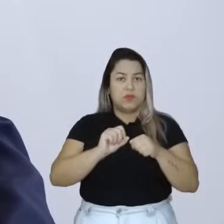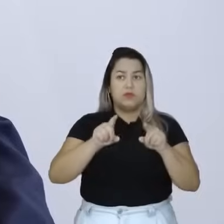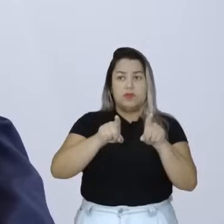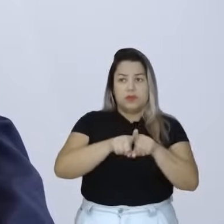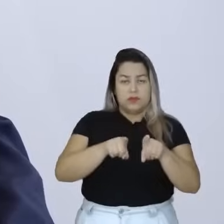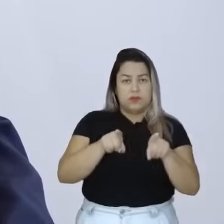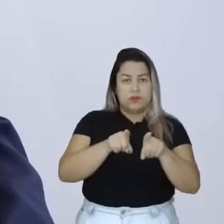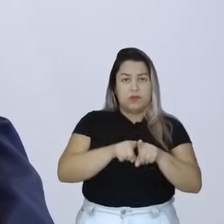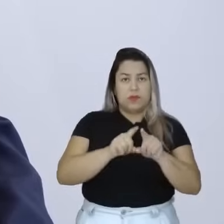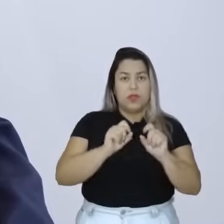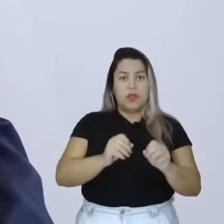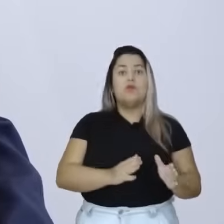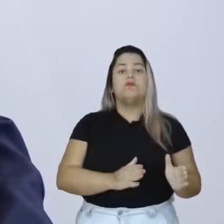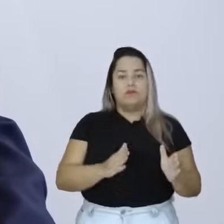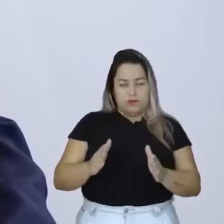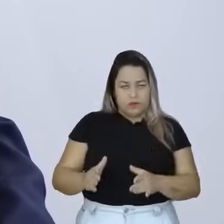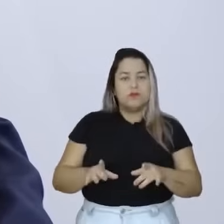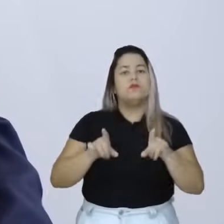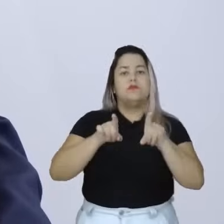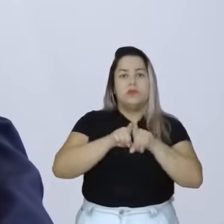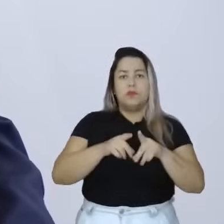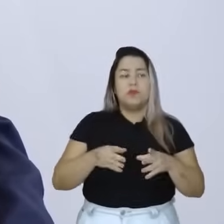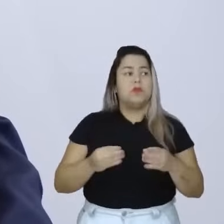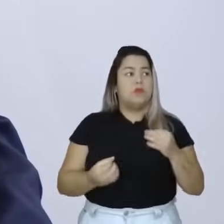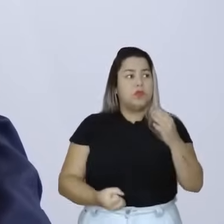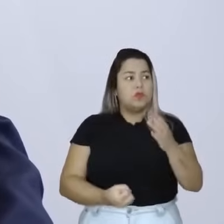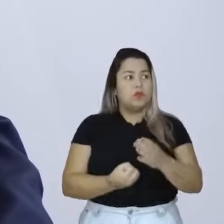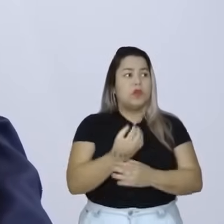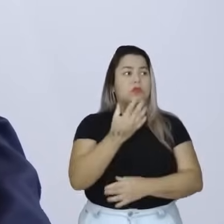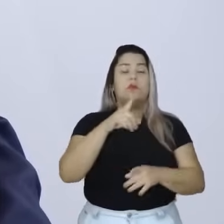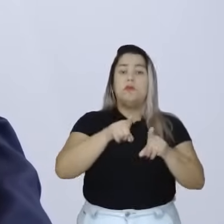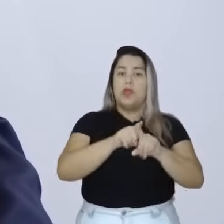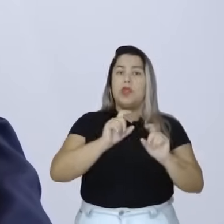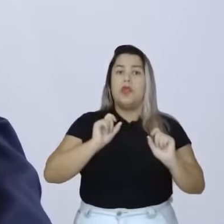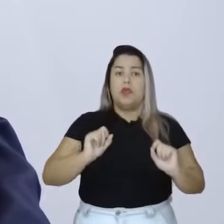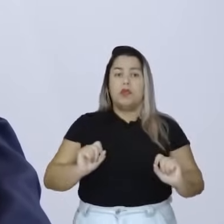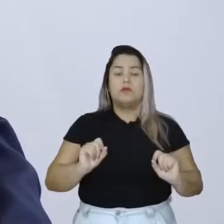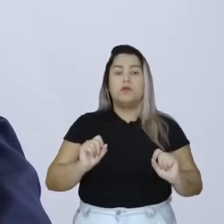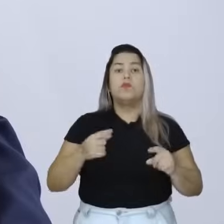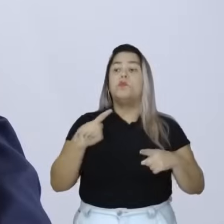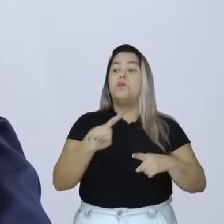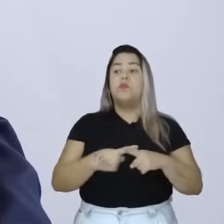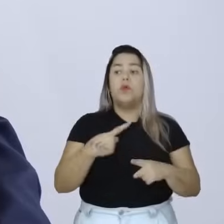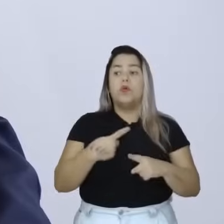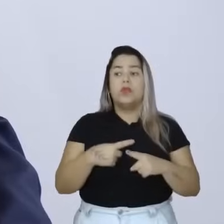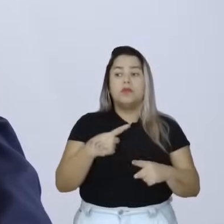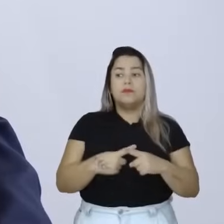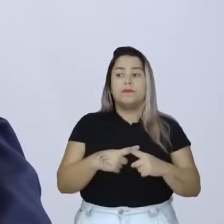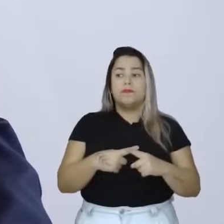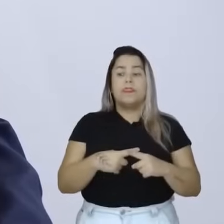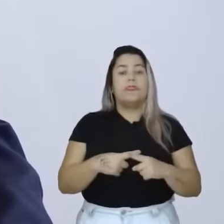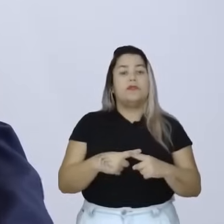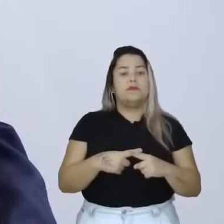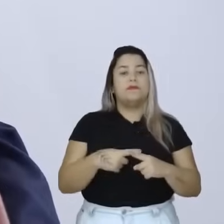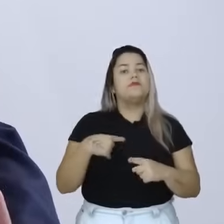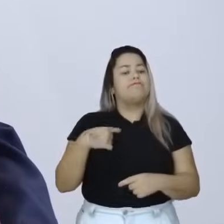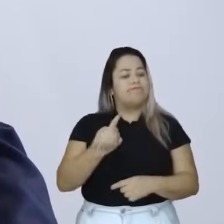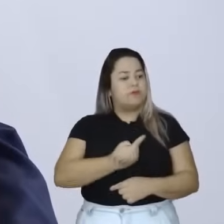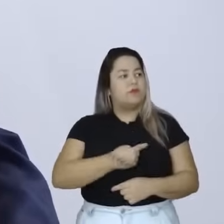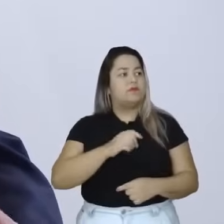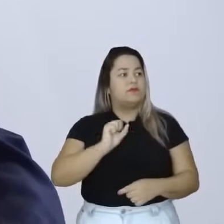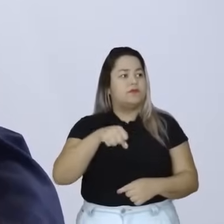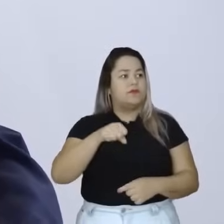um processo muito criativo e inédito, né? Porque nós, claro